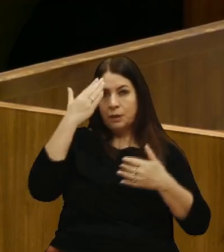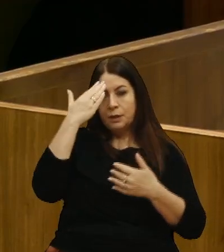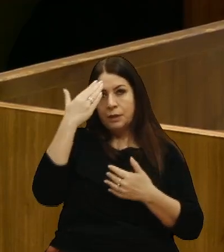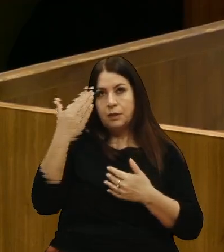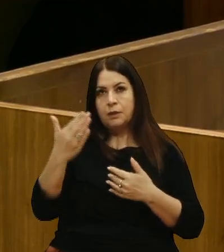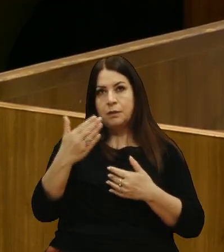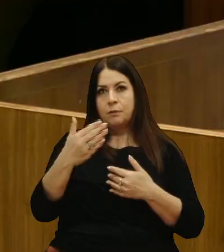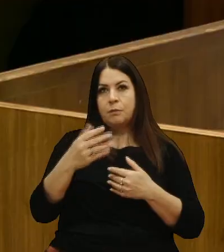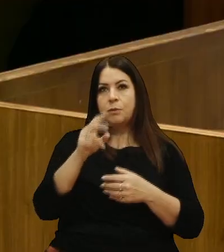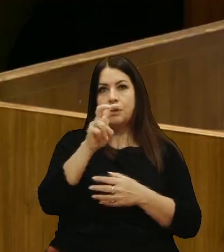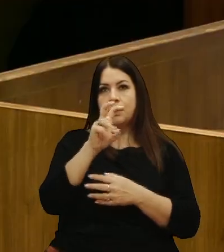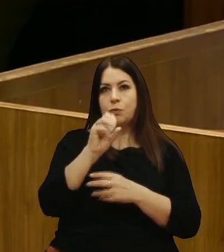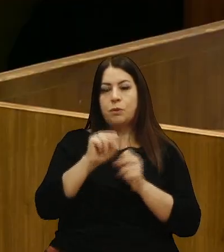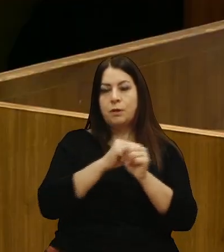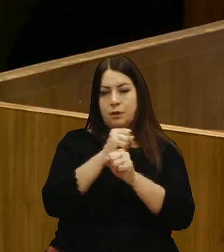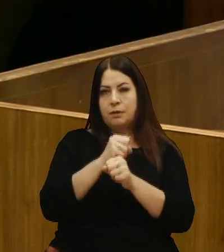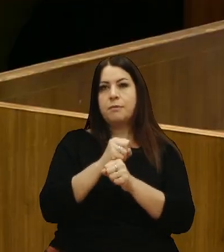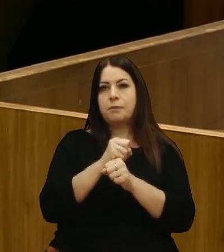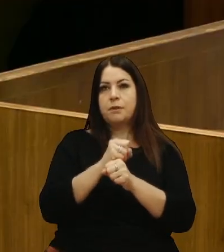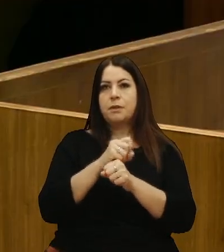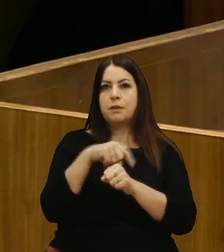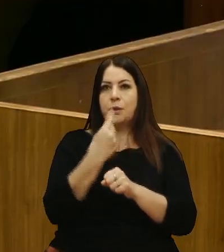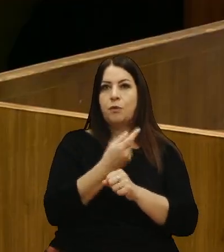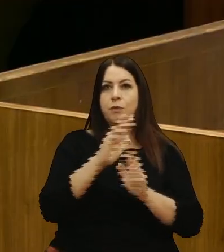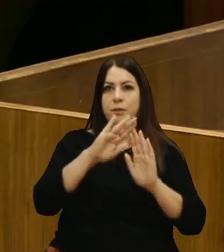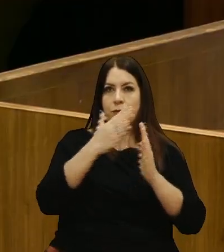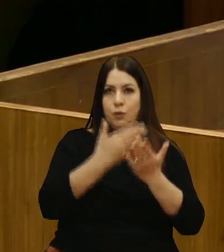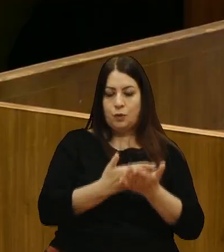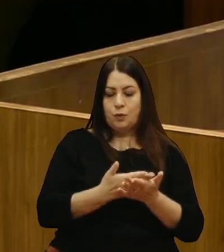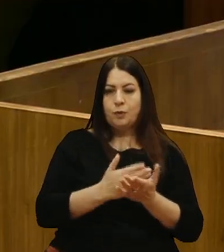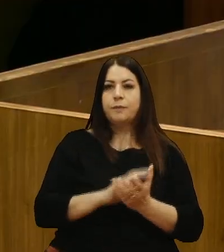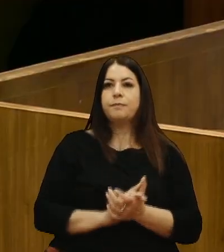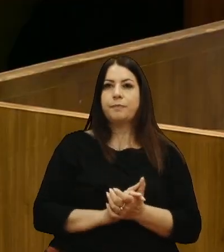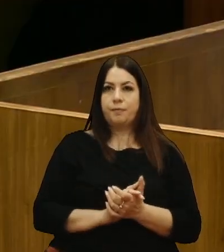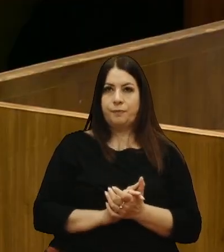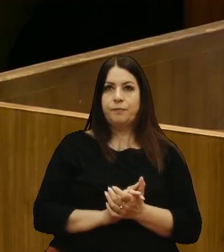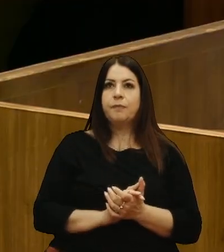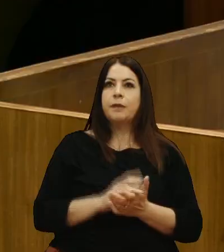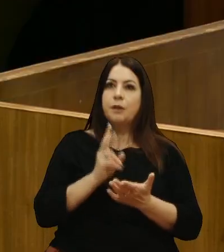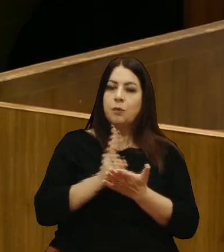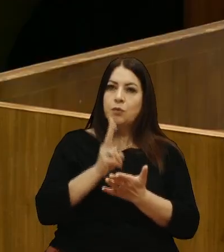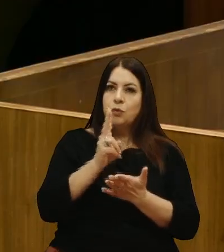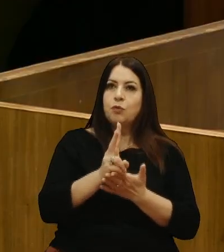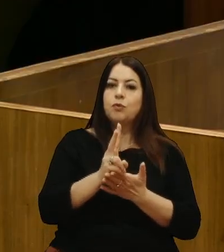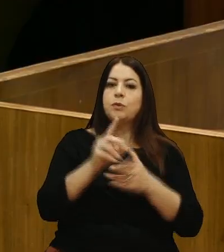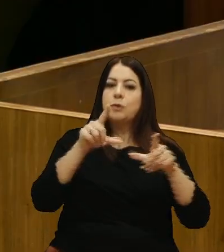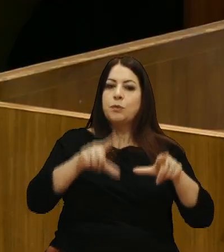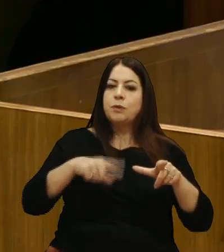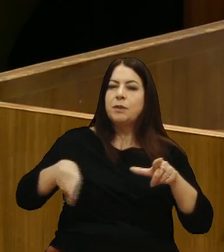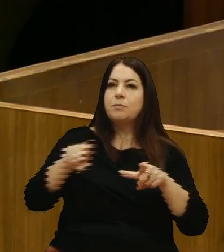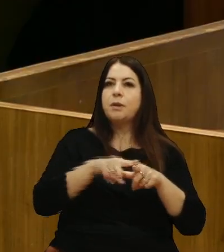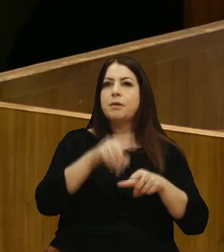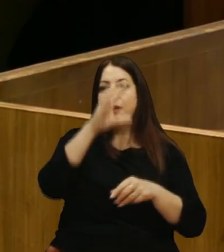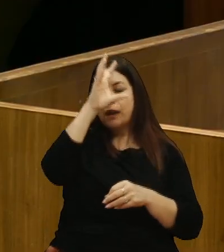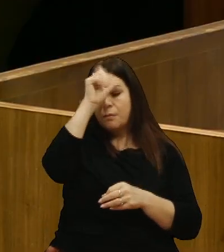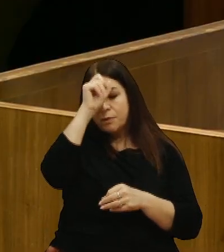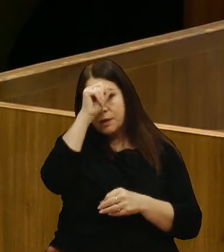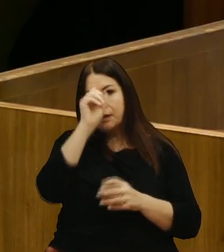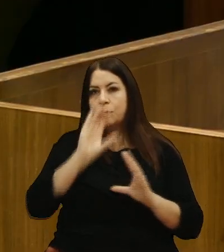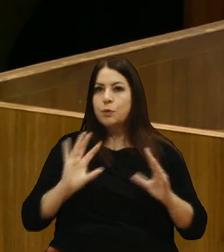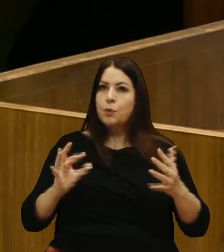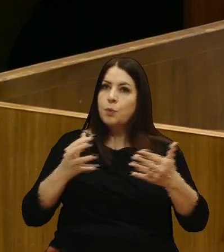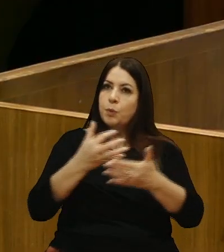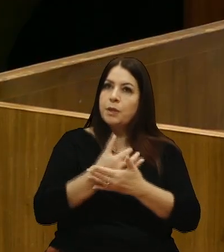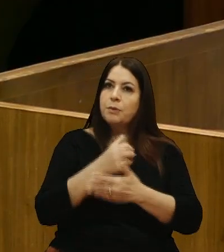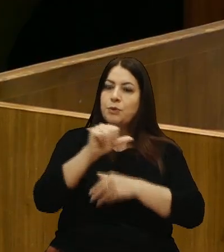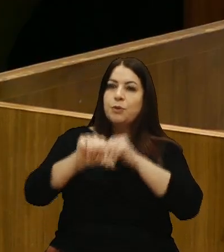por estes 50 anos da nossa Escola Giuseppe Garibaldi, que segue sendo um espaço de aprendizado, acolhimento